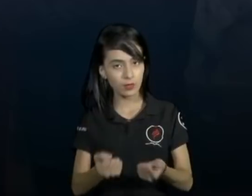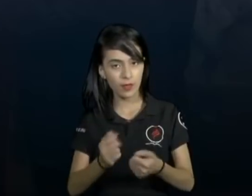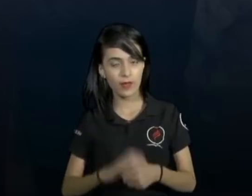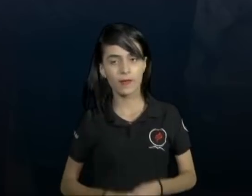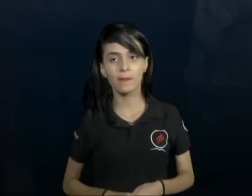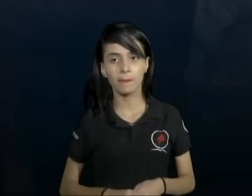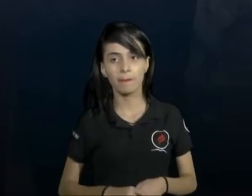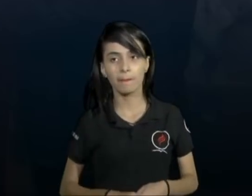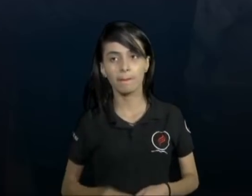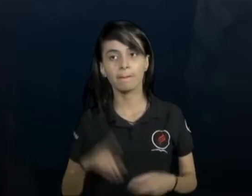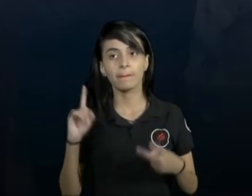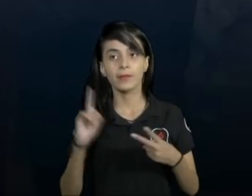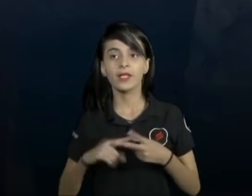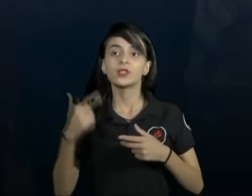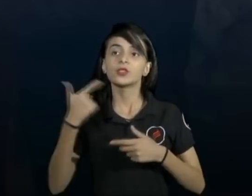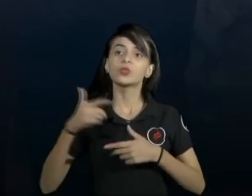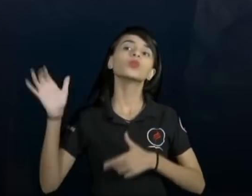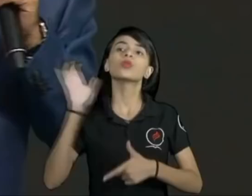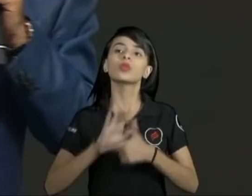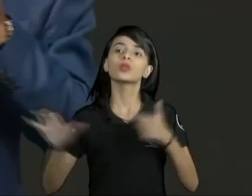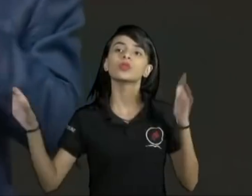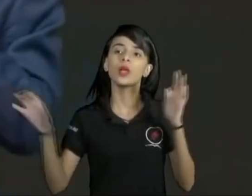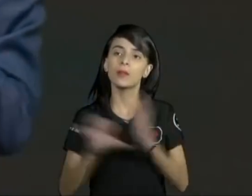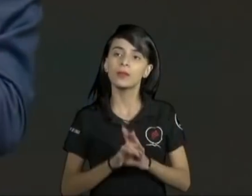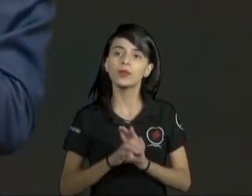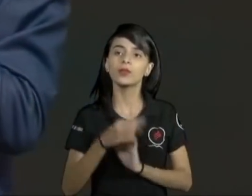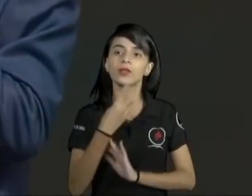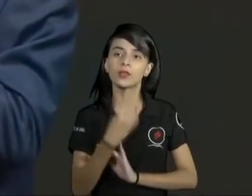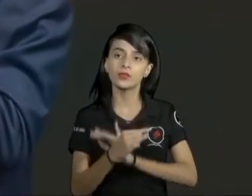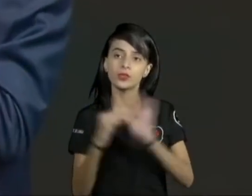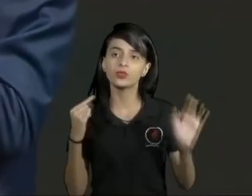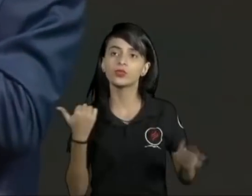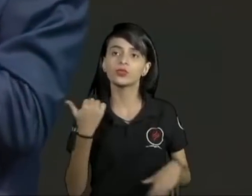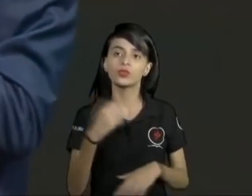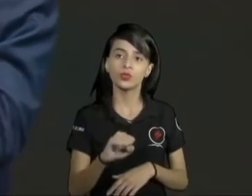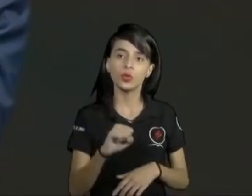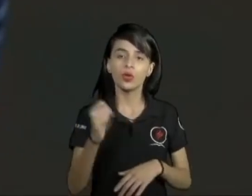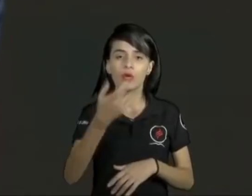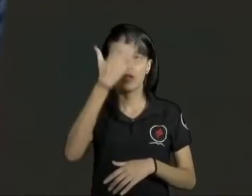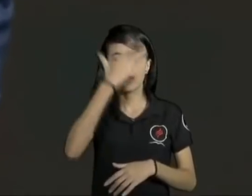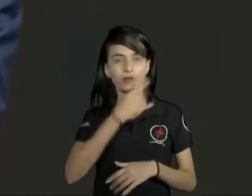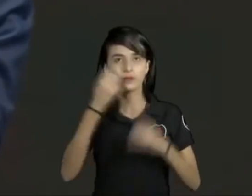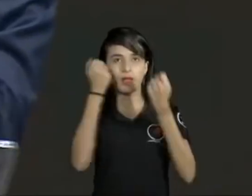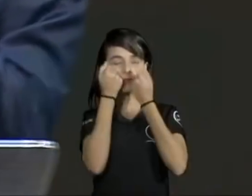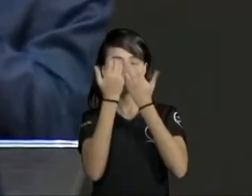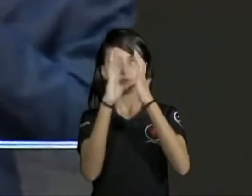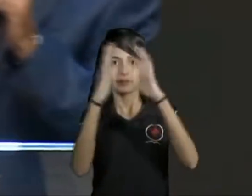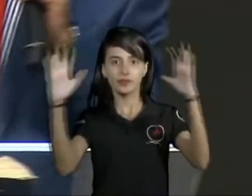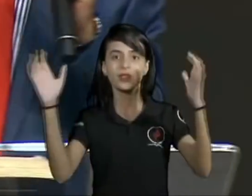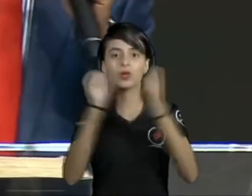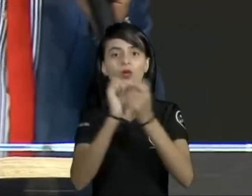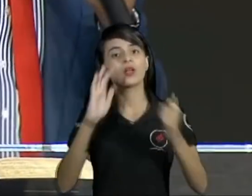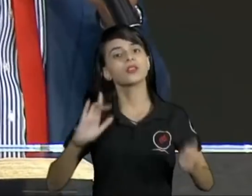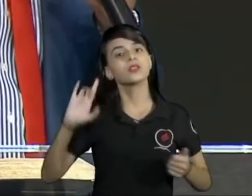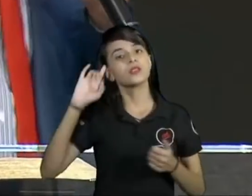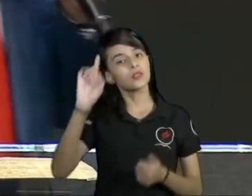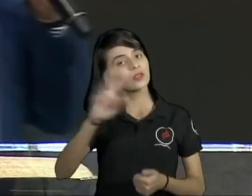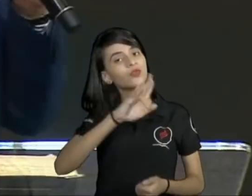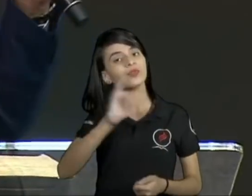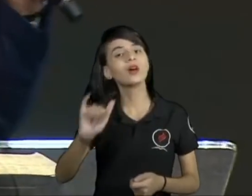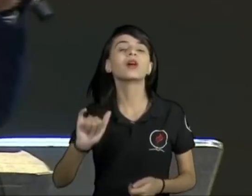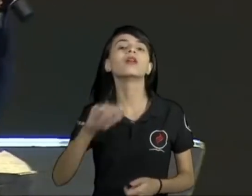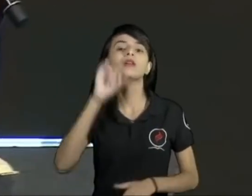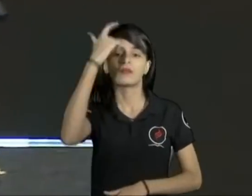é aquilo que está em segunda Coríntios 3 18 todos nós com cara descoberta refletindo como um espelho a glória do Senhor